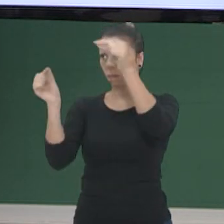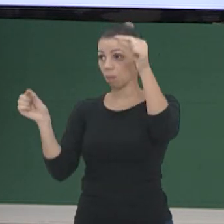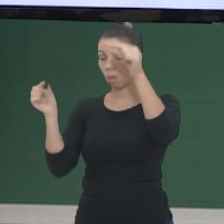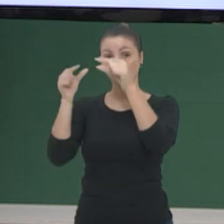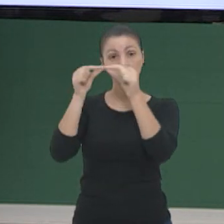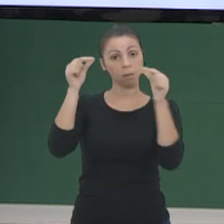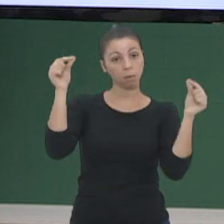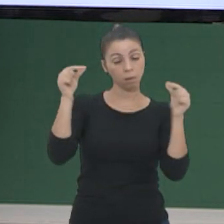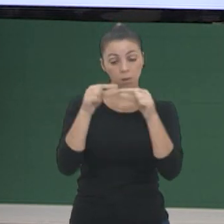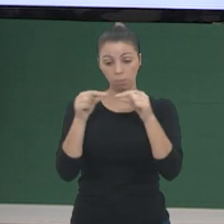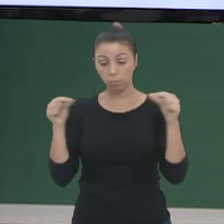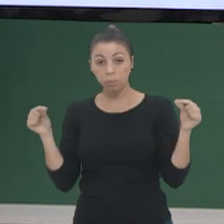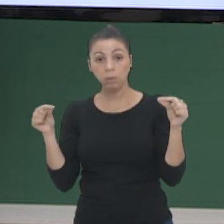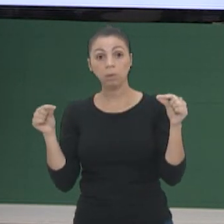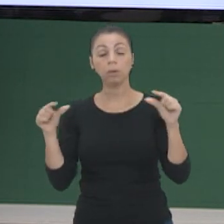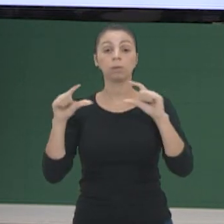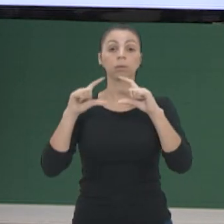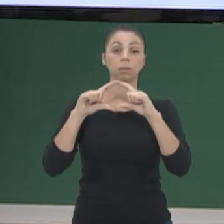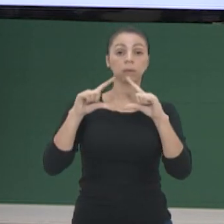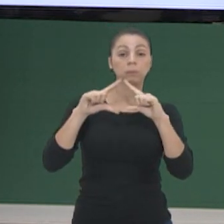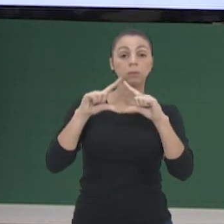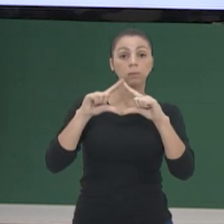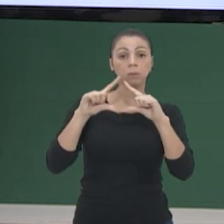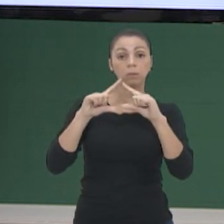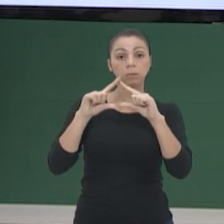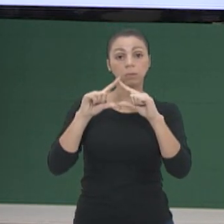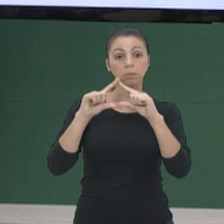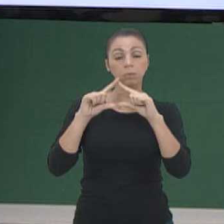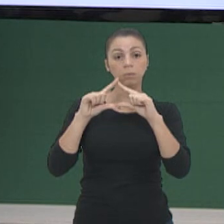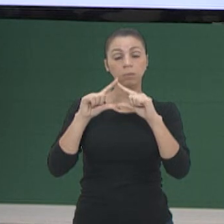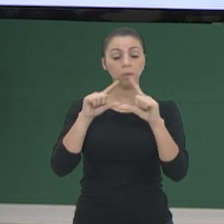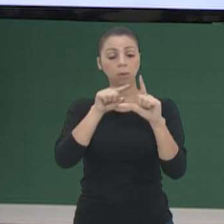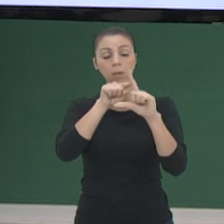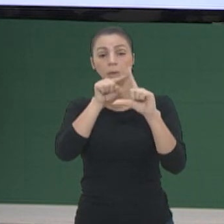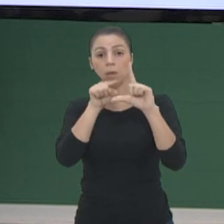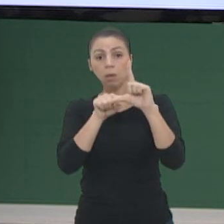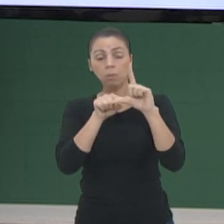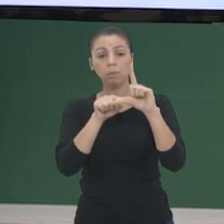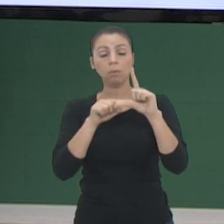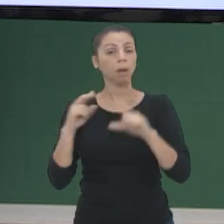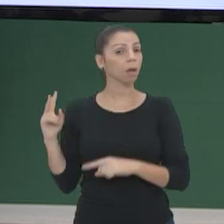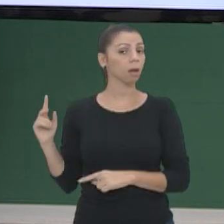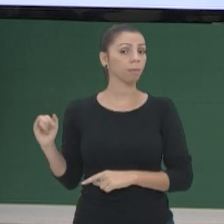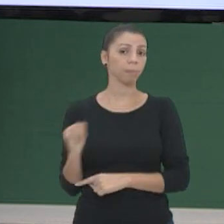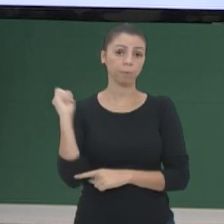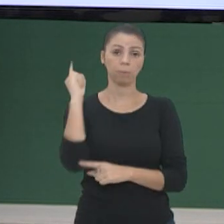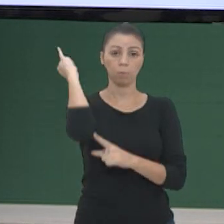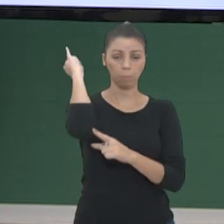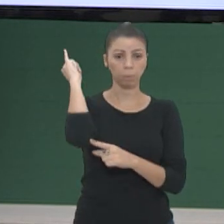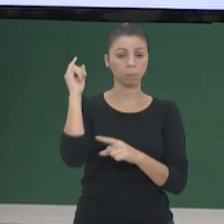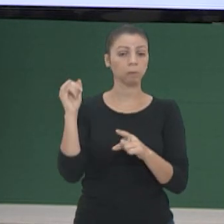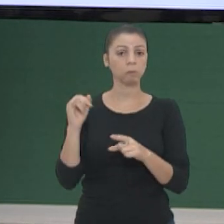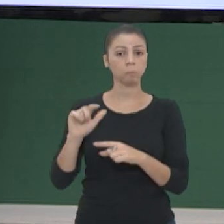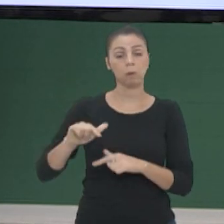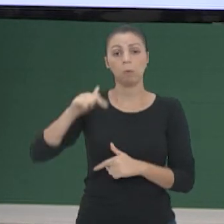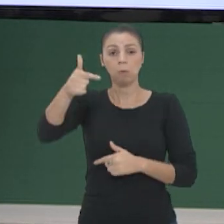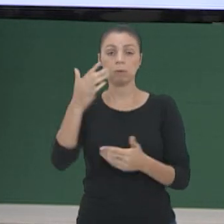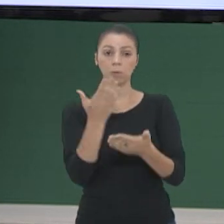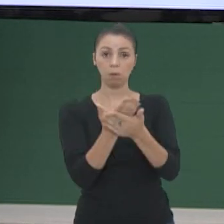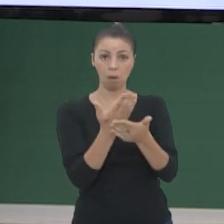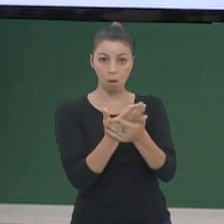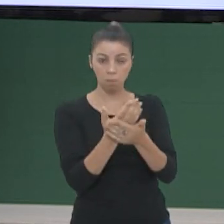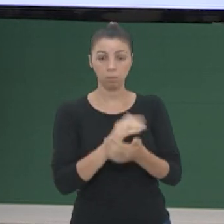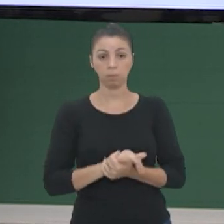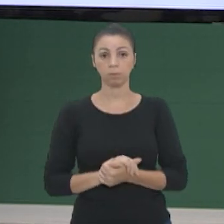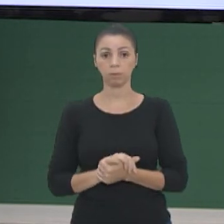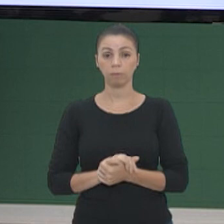aula passada, do triângulo, quanto à classificação dos seus ângulos, porque vai ser muito importante para as próximas aulas. Vamos começar?